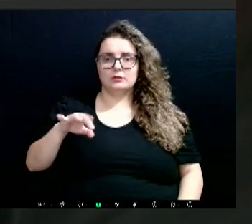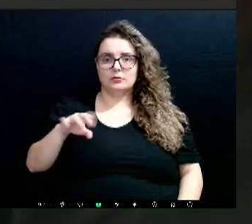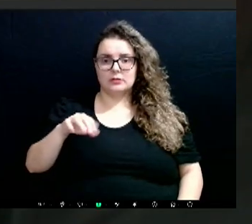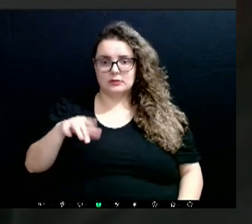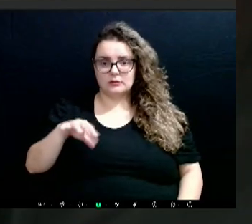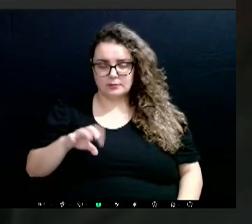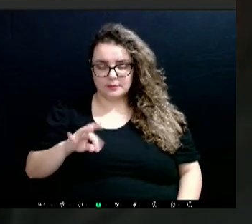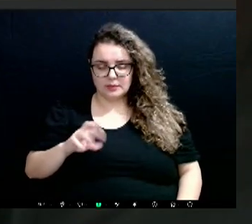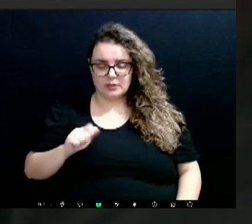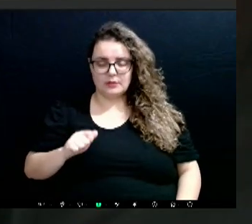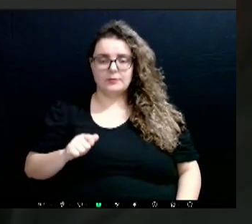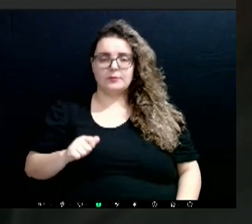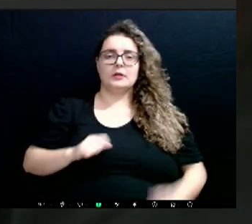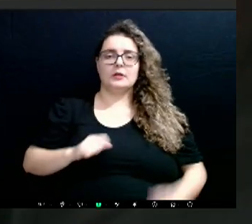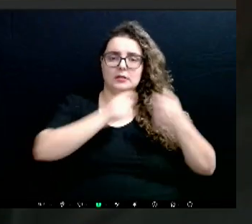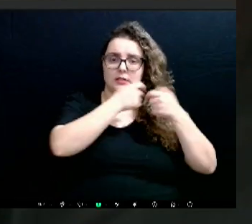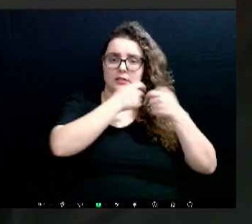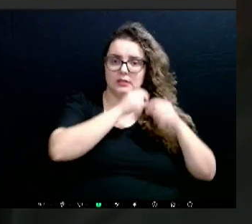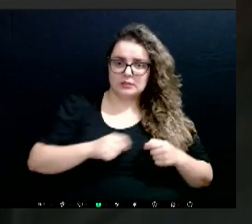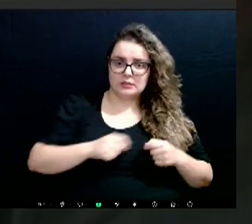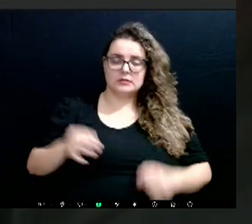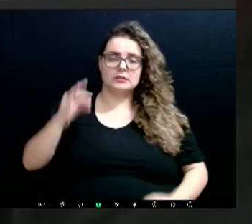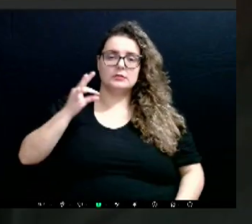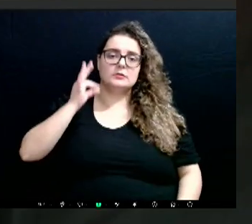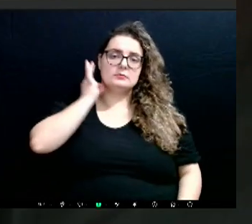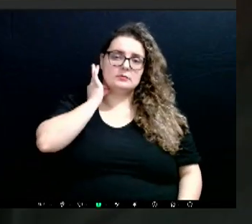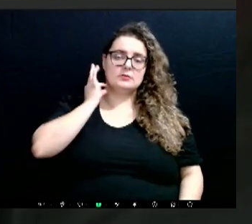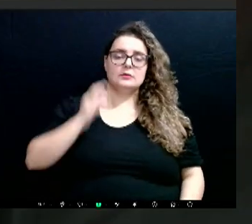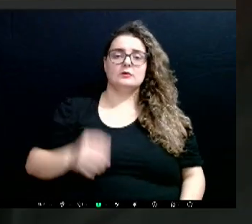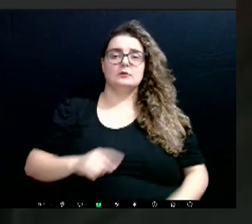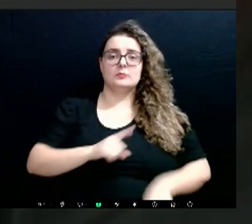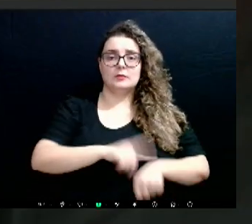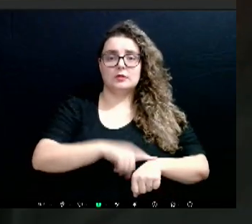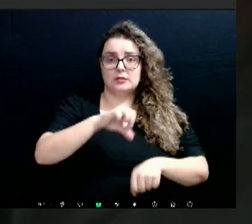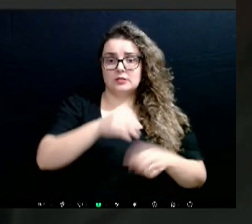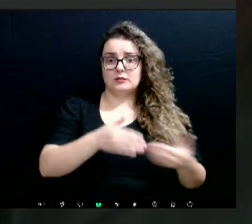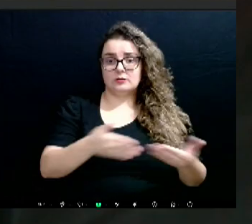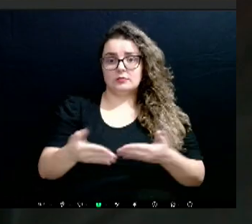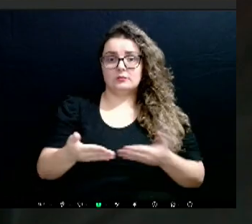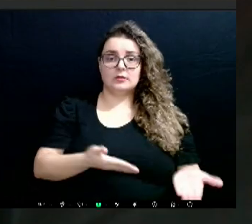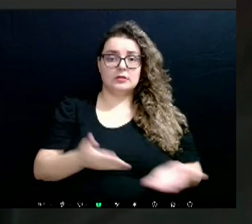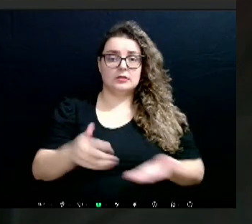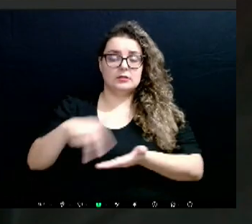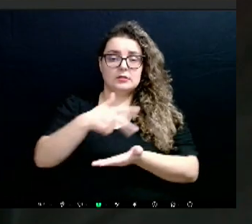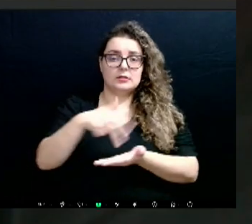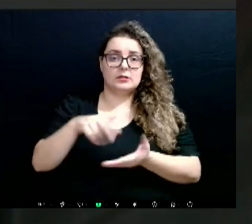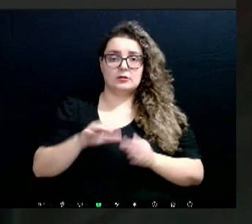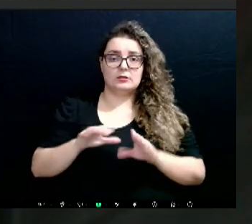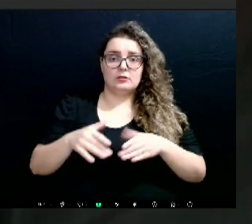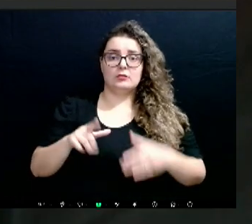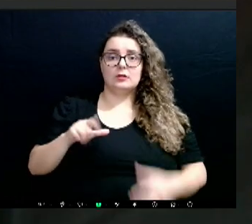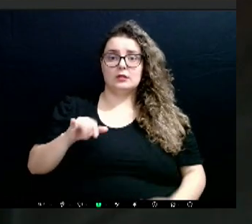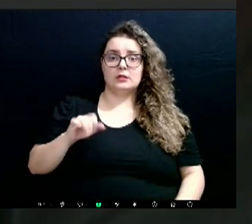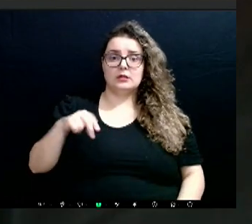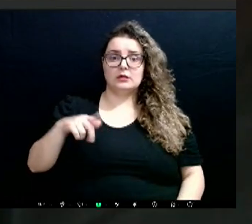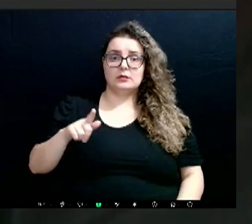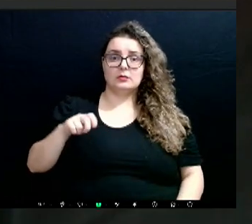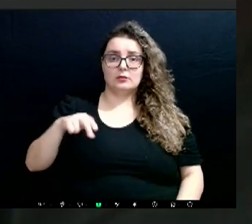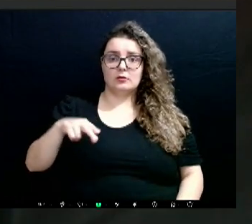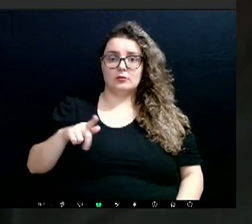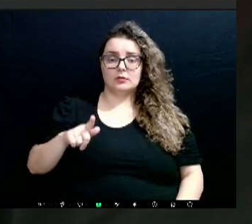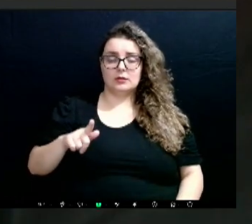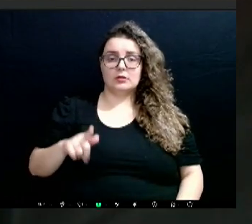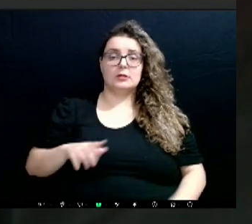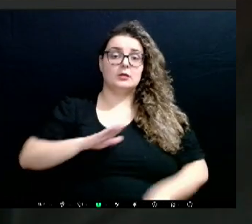bem legal. A partir das 9 tem a apresentação de dança com o grupo Liangong e ações educativas